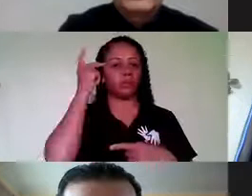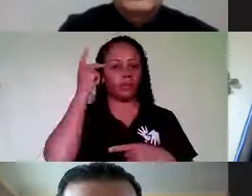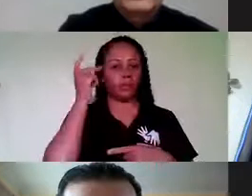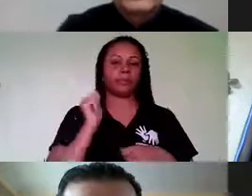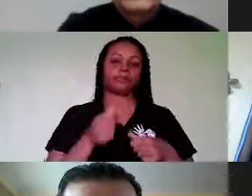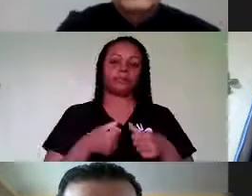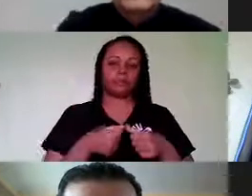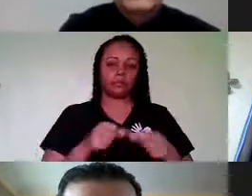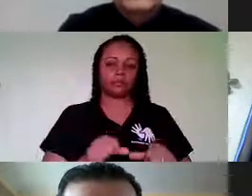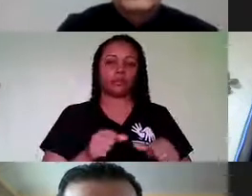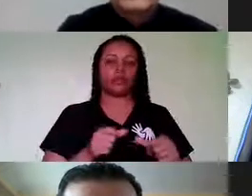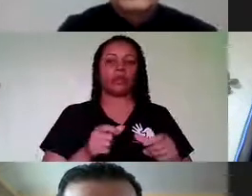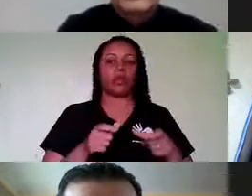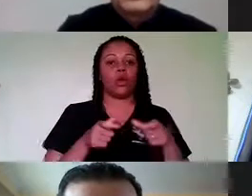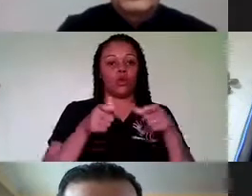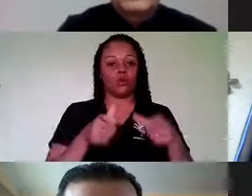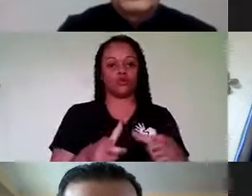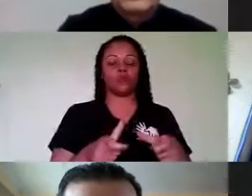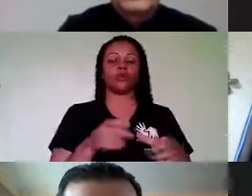presidente, Amaury Mortágua.